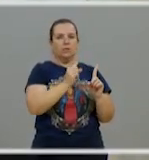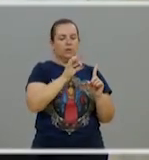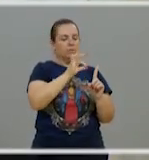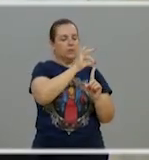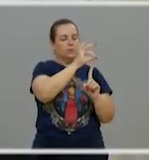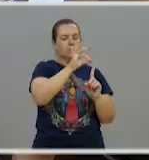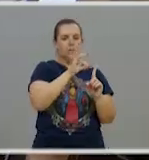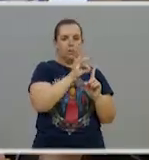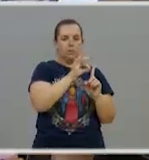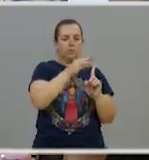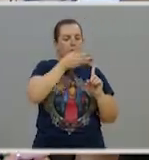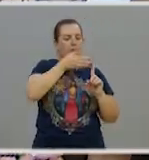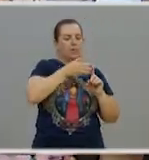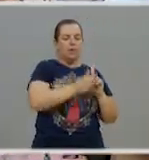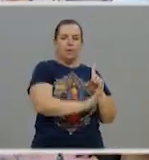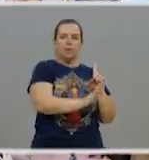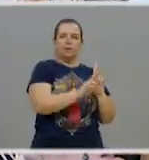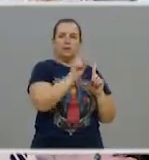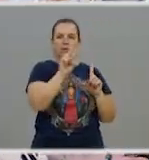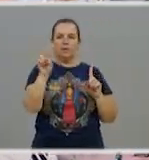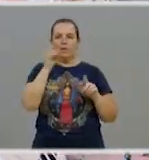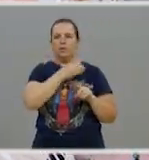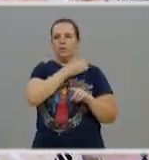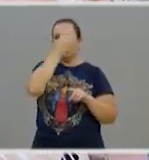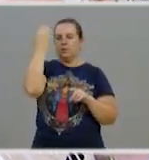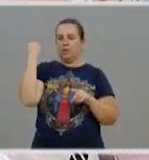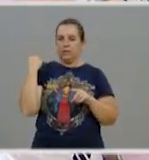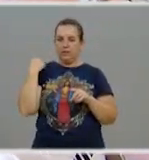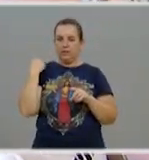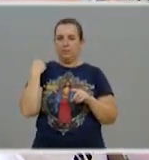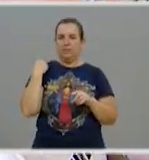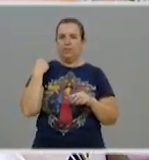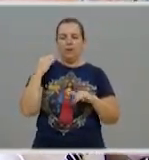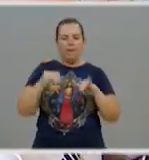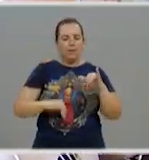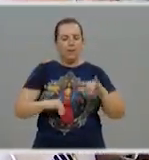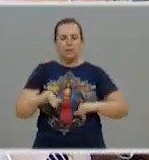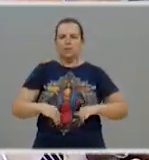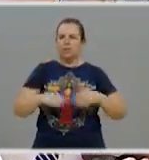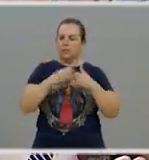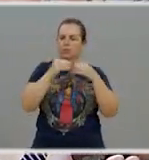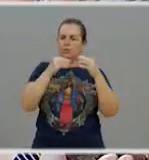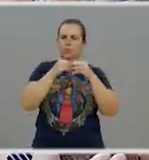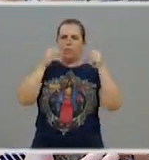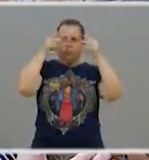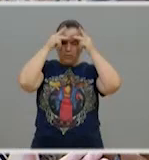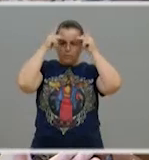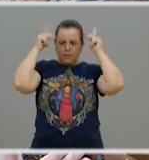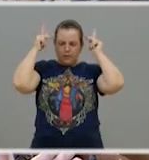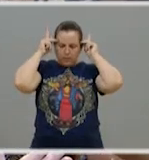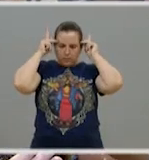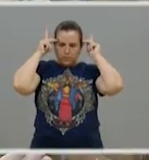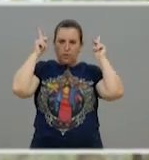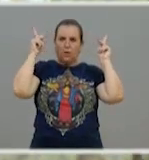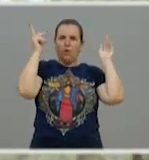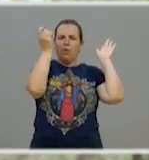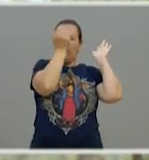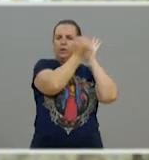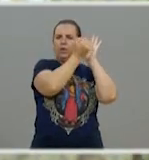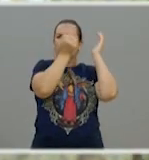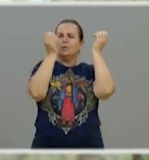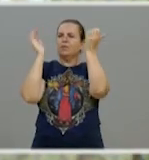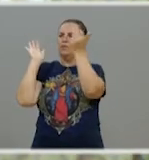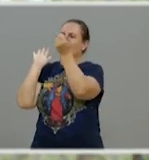do Espírito Santo, nasceu da Virgem Maria, padeceu sob Pôncio Pilatos,